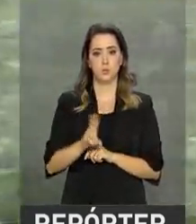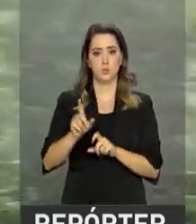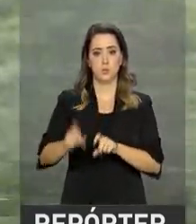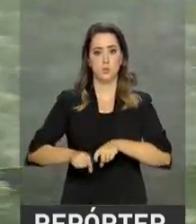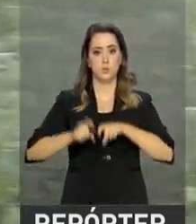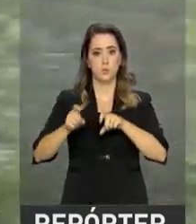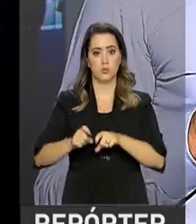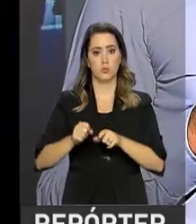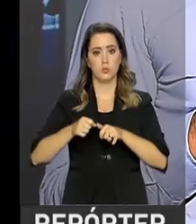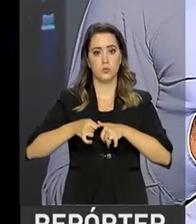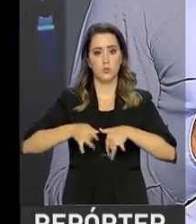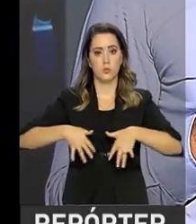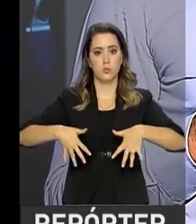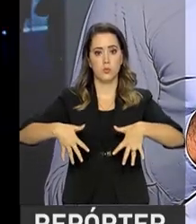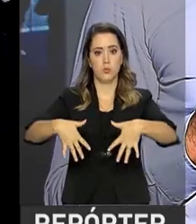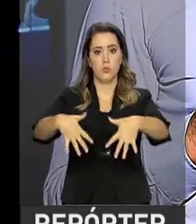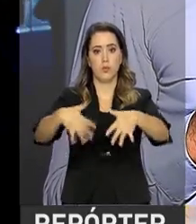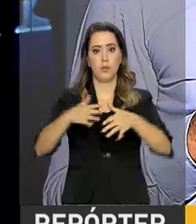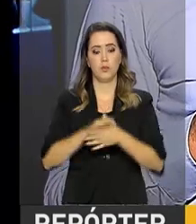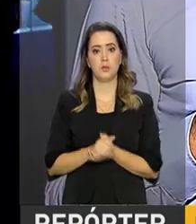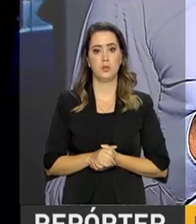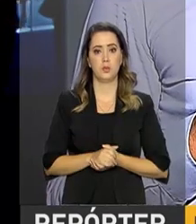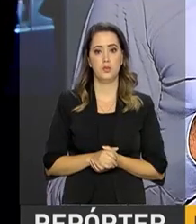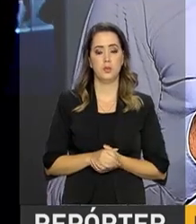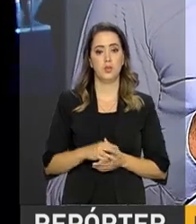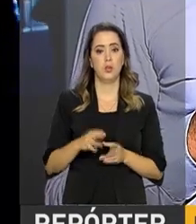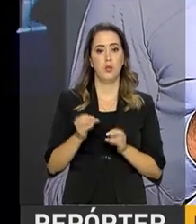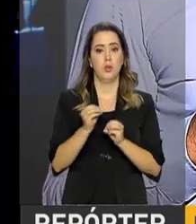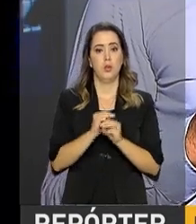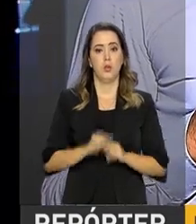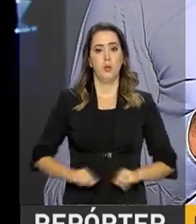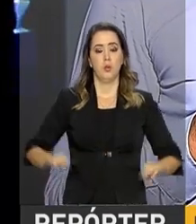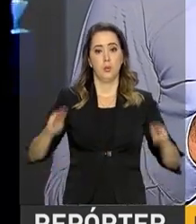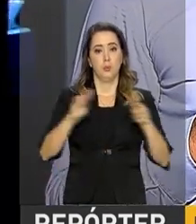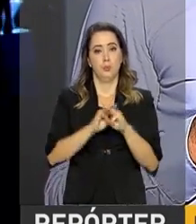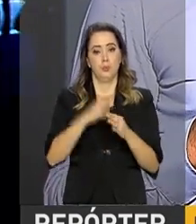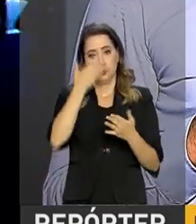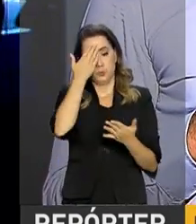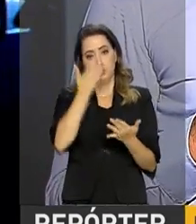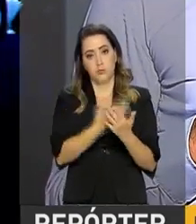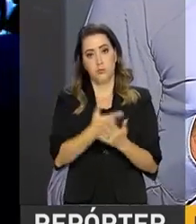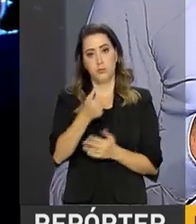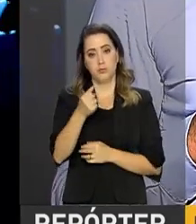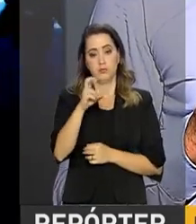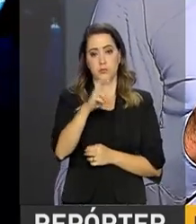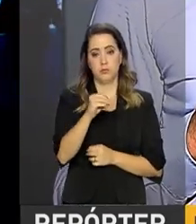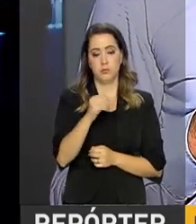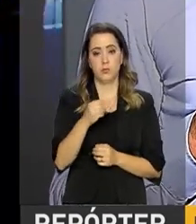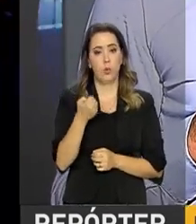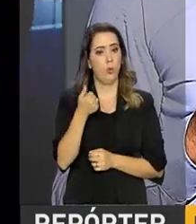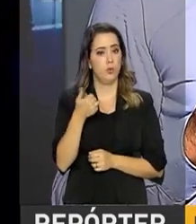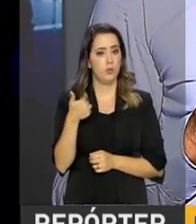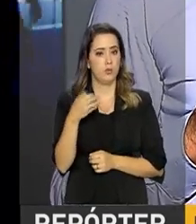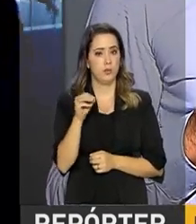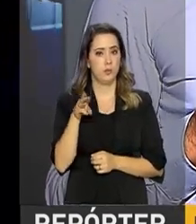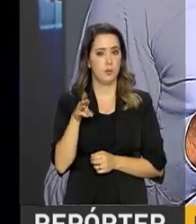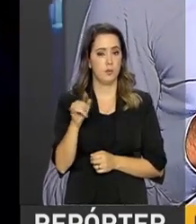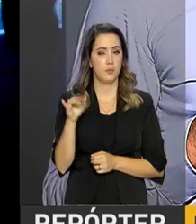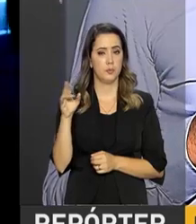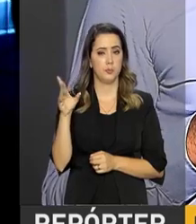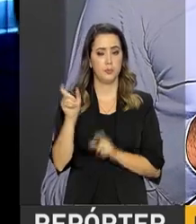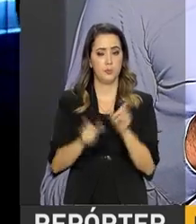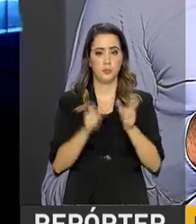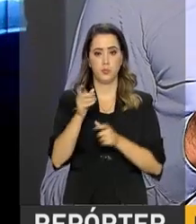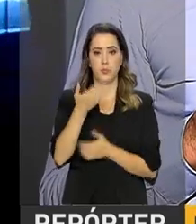lavouras irrigadas. A ONU estima que até 2050 a população mundial vai chegar a quase 10 bilhões de pessoas. E